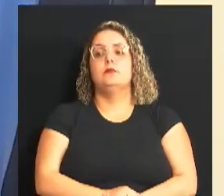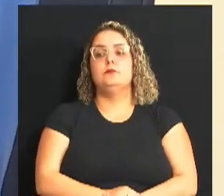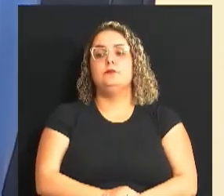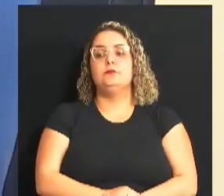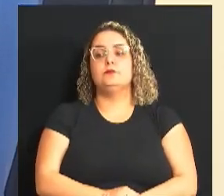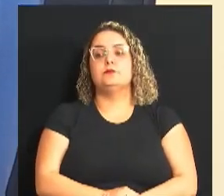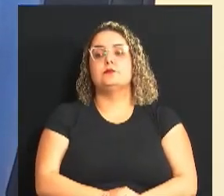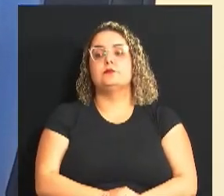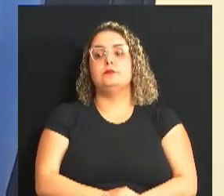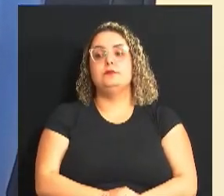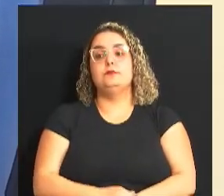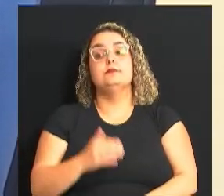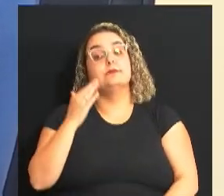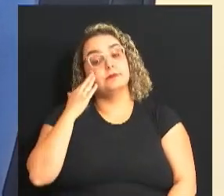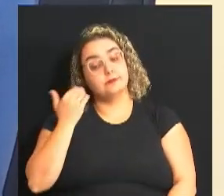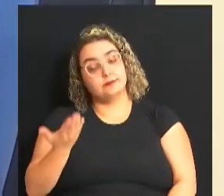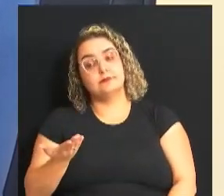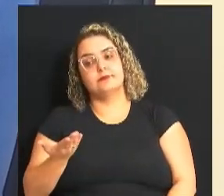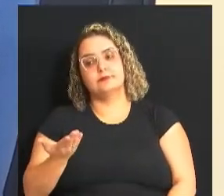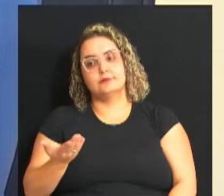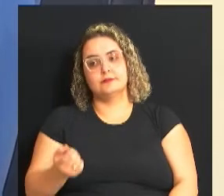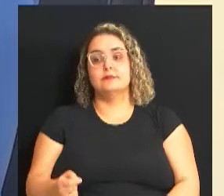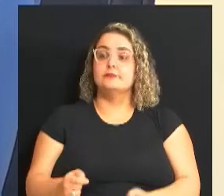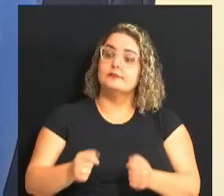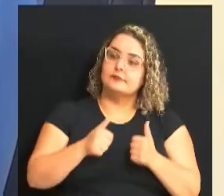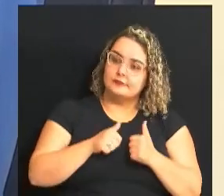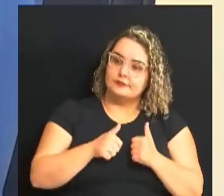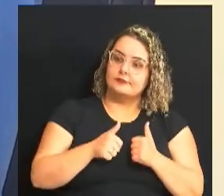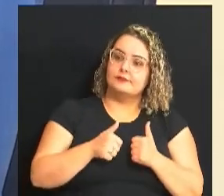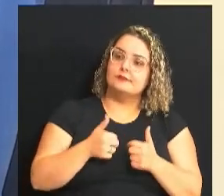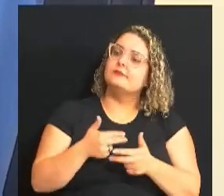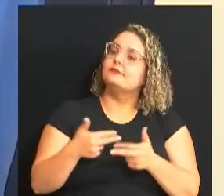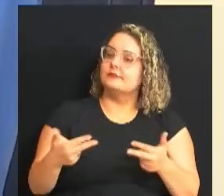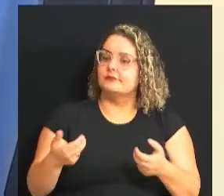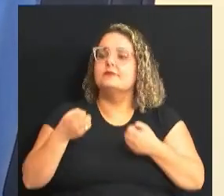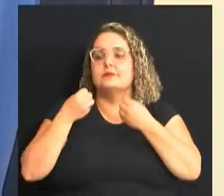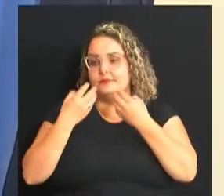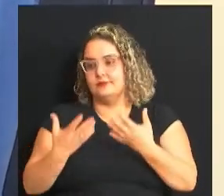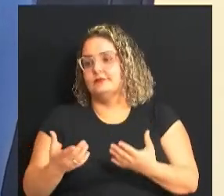Você sabe que uma das vantagens, uma das coisas boas de você